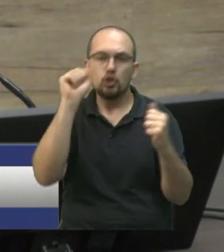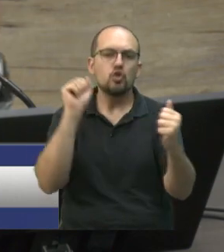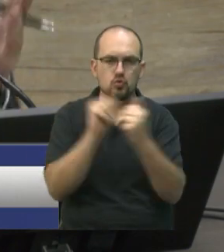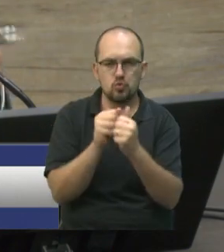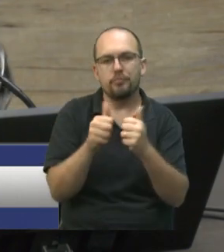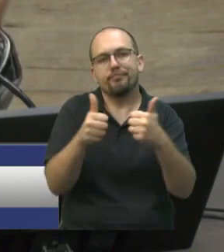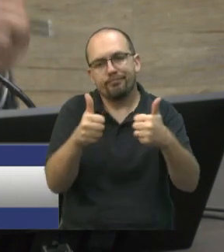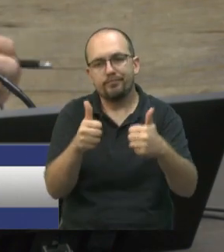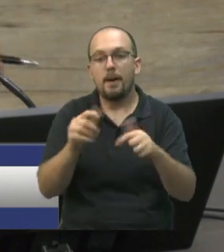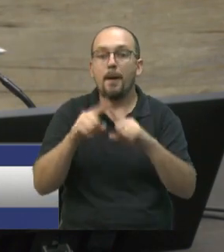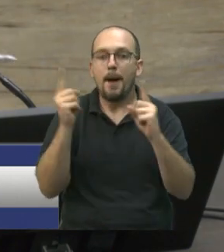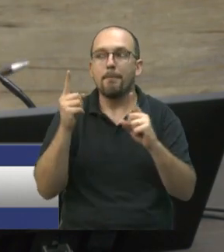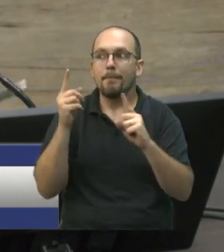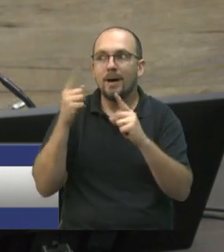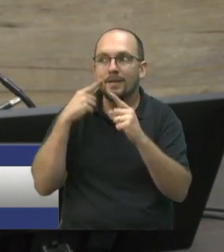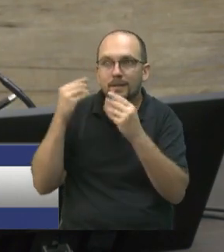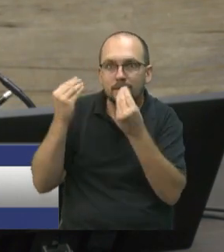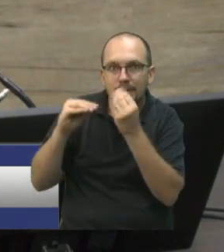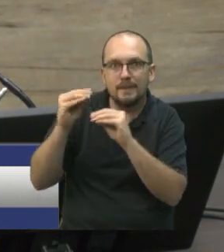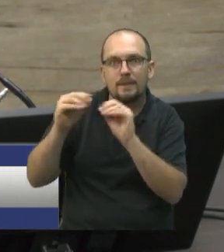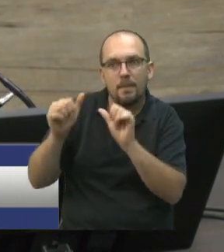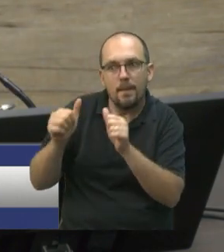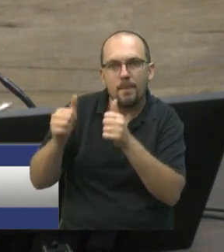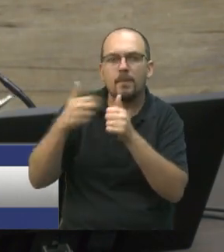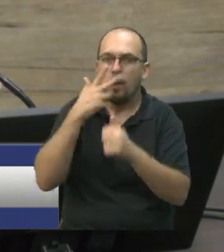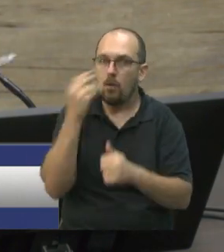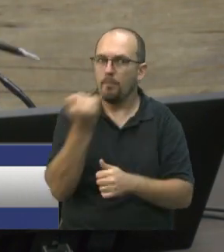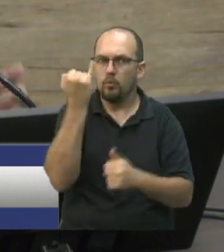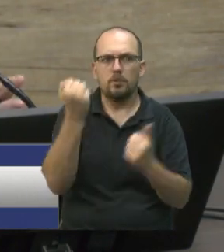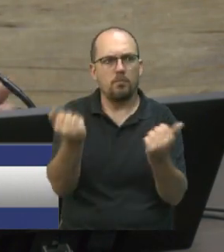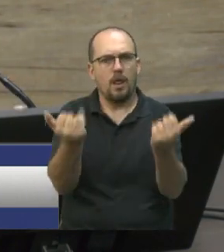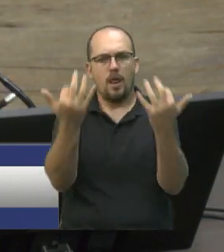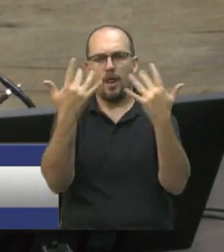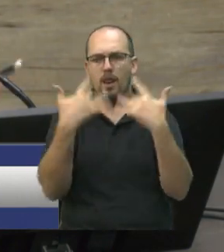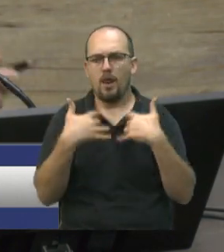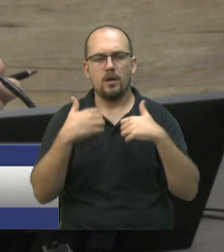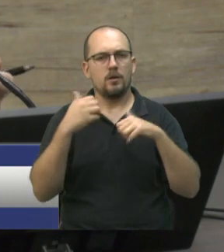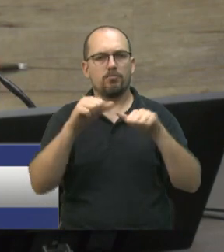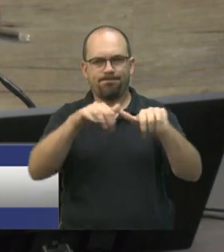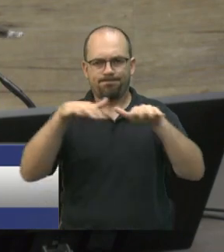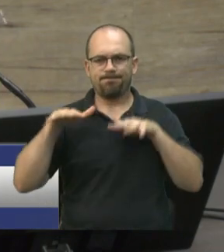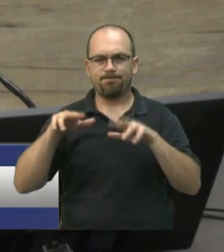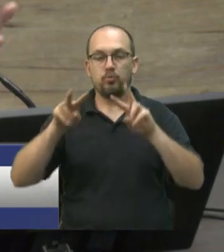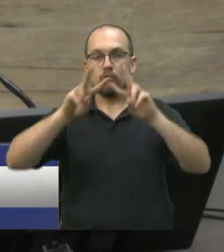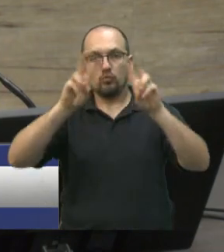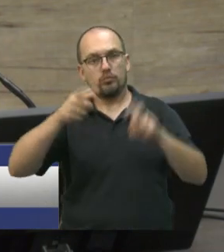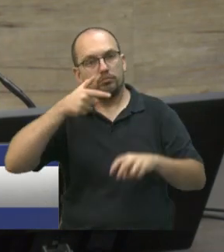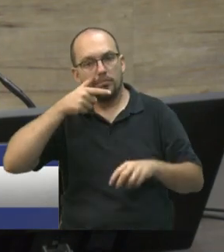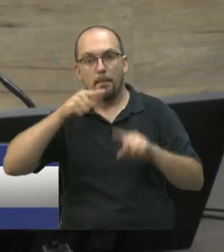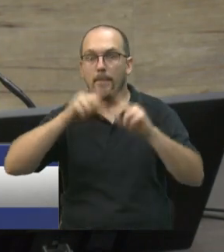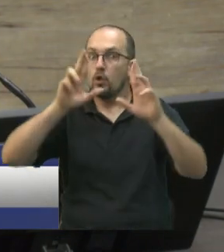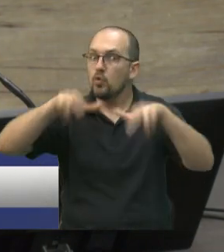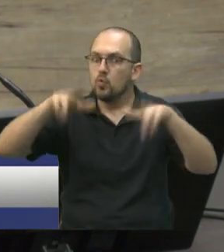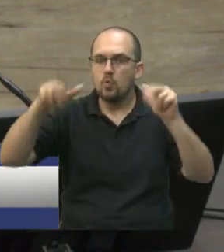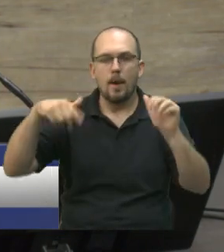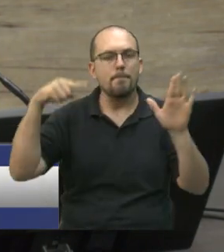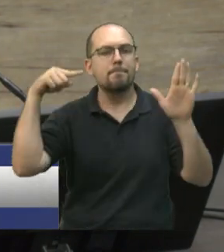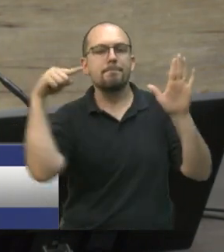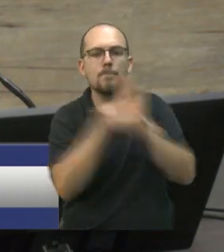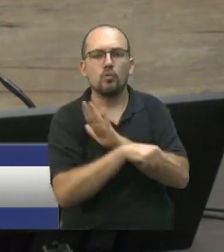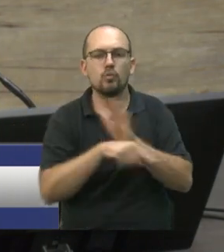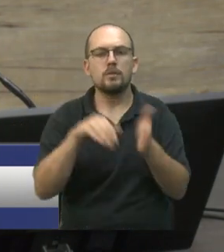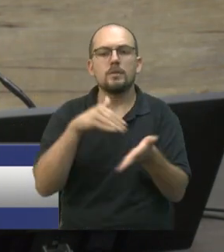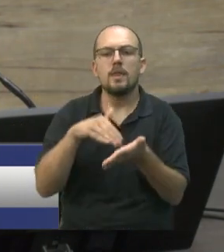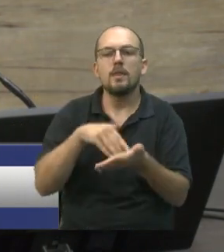Mas para a gente vivenciar esse lado, acho bacana, a casa está cheia em relação a isso, mas nunca ninguém perguntou para o secretário o que